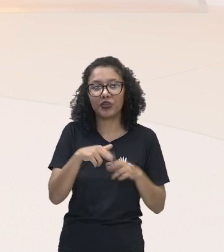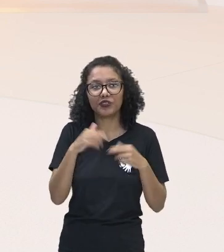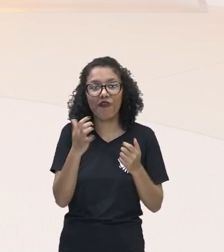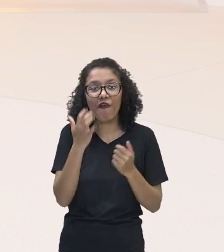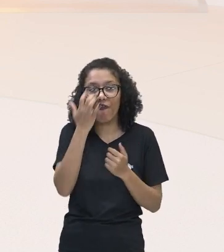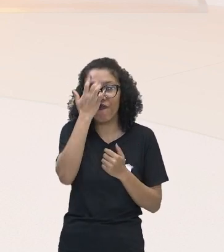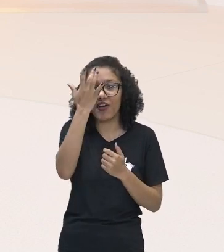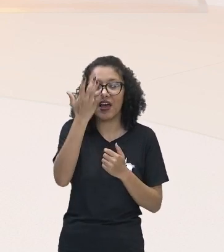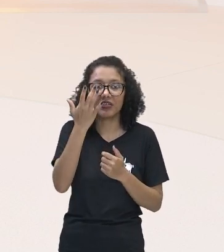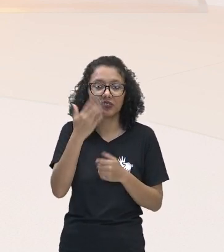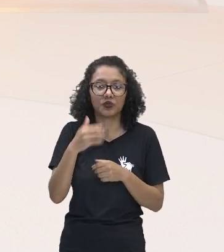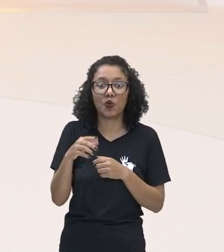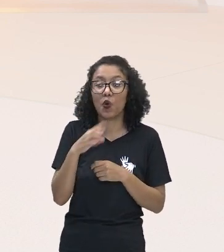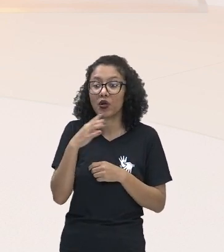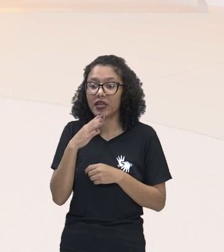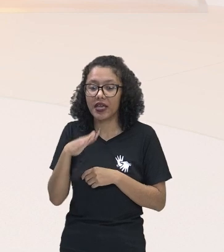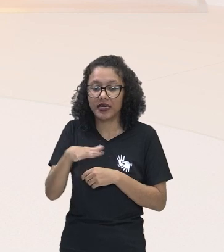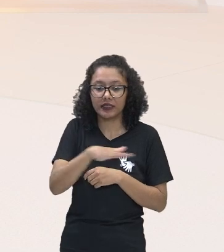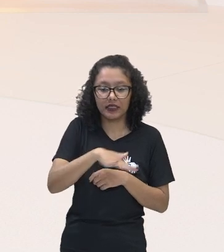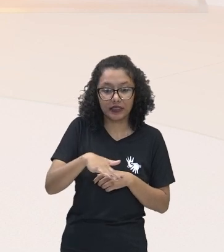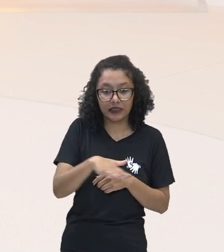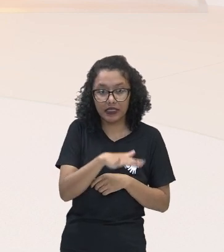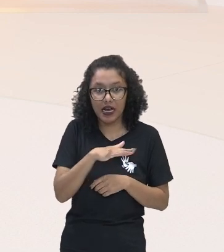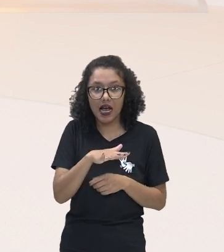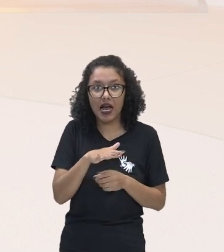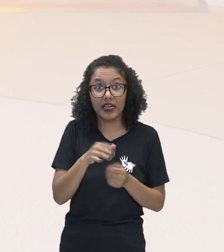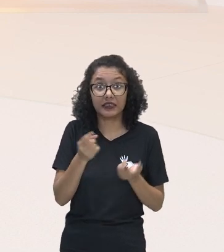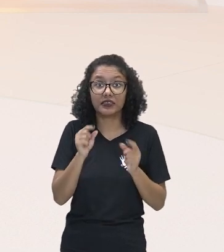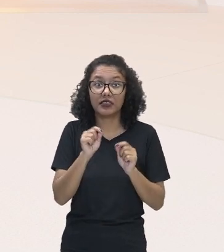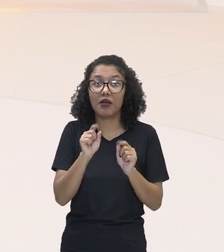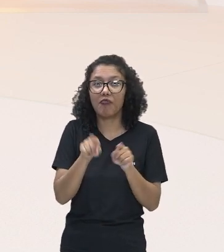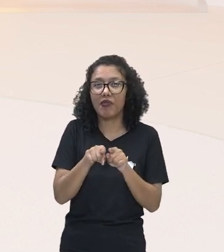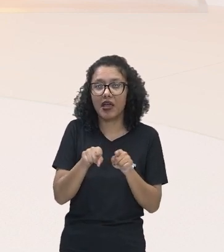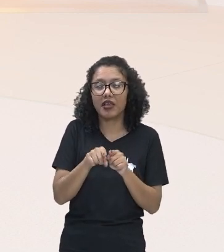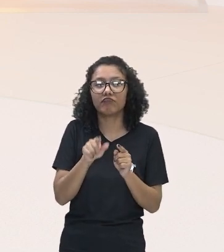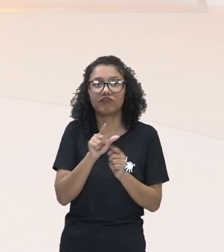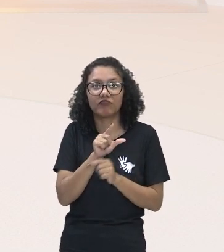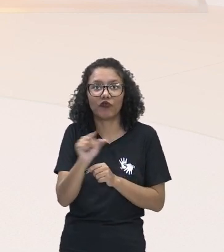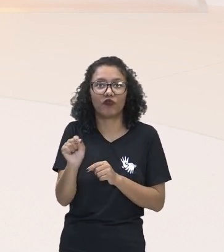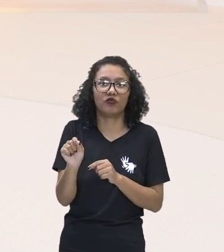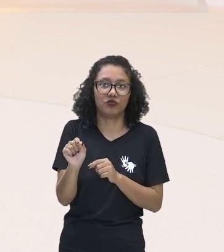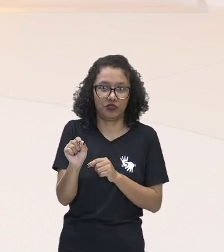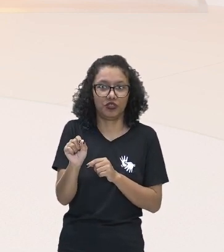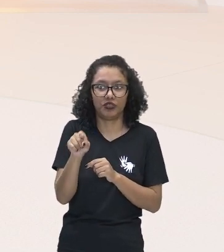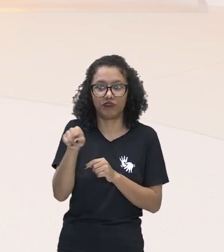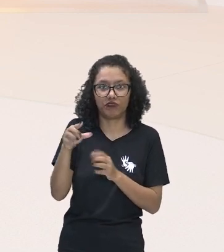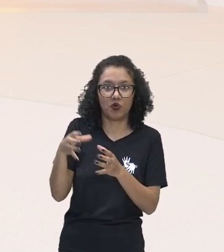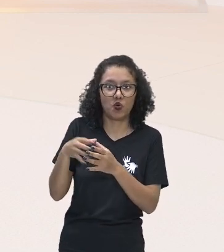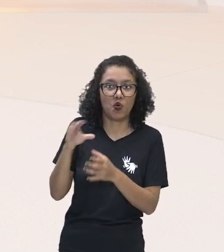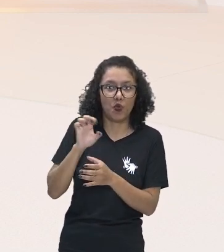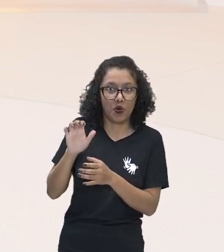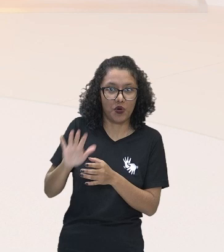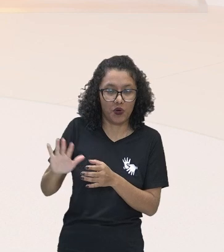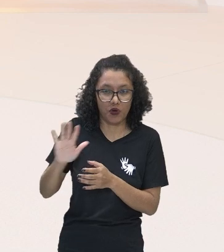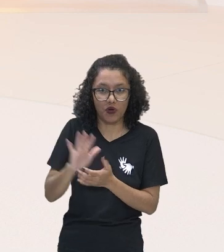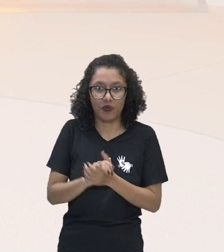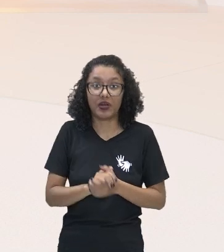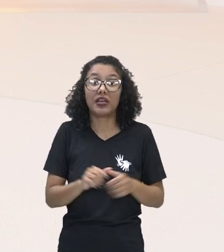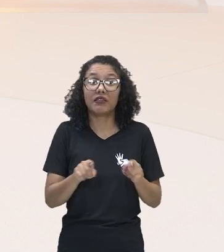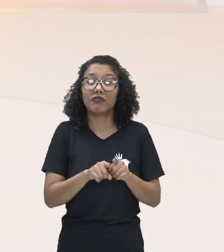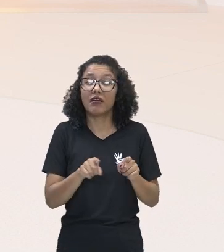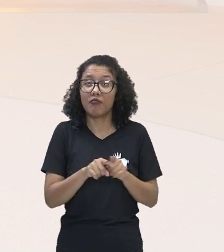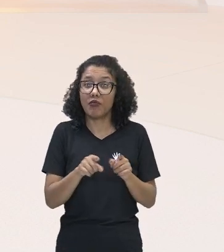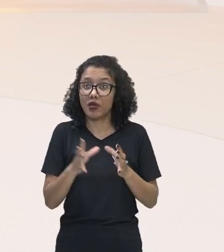no território e fugir dos europeus. Além de que, de acordo com o nosso texto, os jesuítas